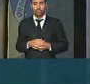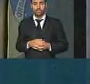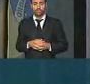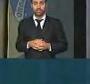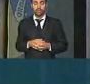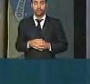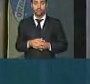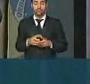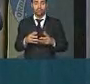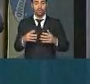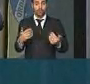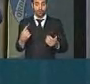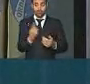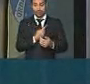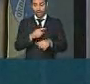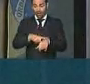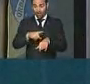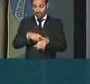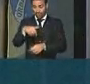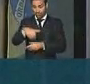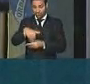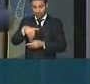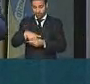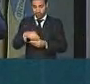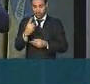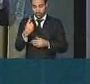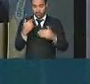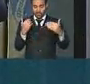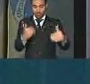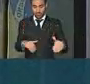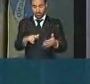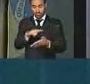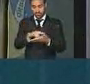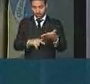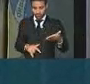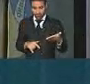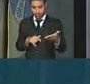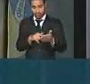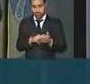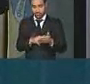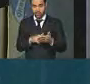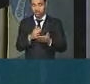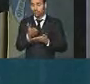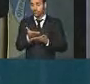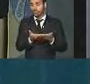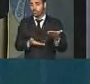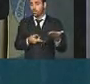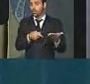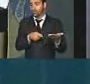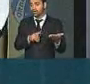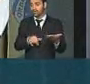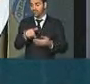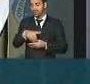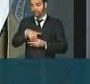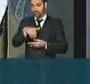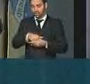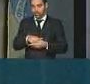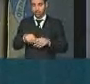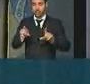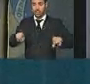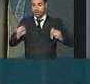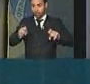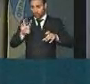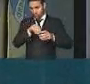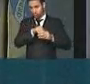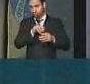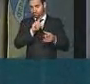quando nós formos votar uma cédula porque isso será em tese inicialmente votado na cédula eletrônica